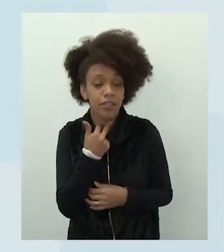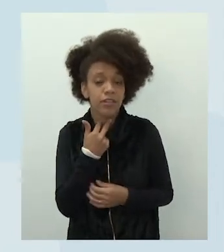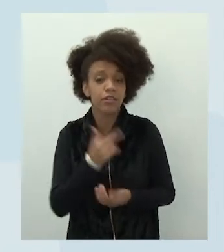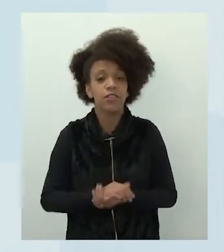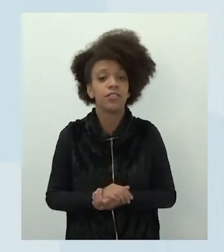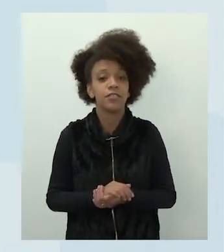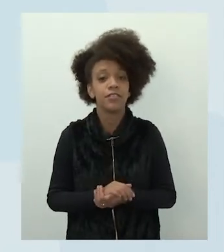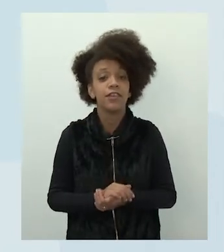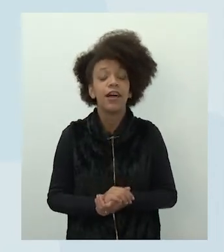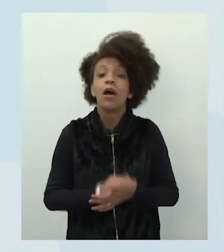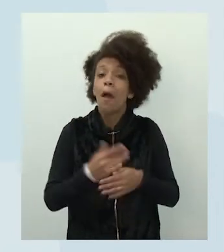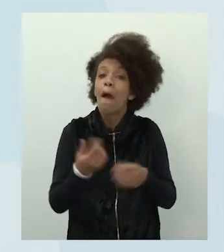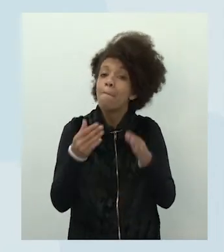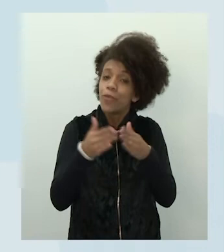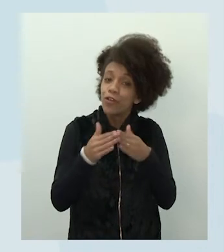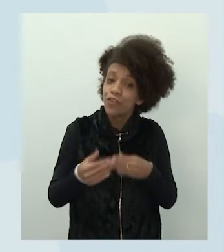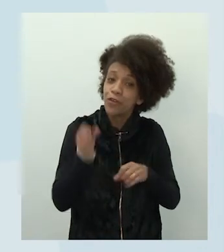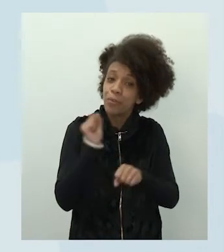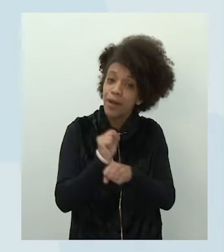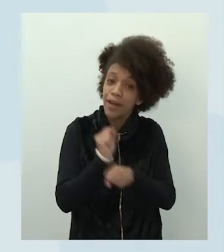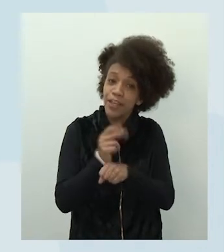ainda vale a pena.